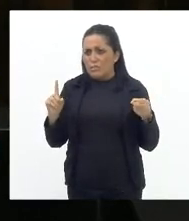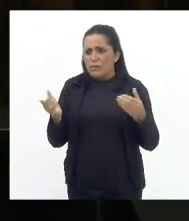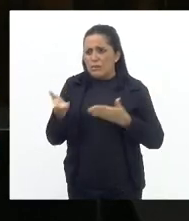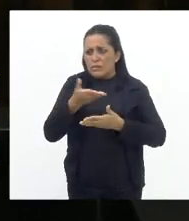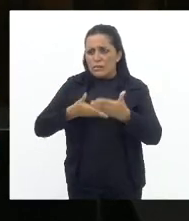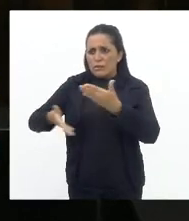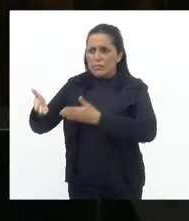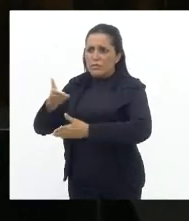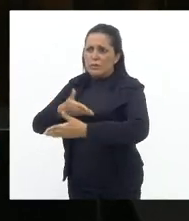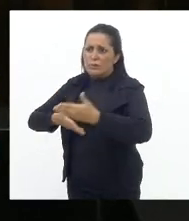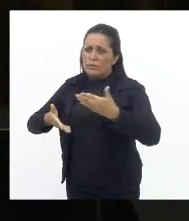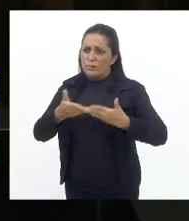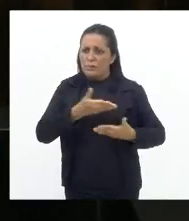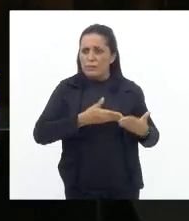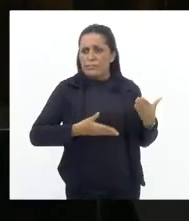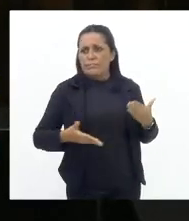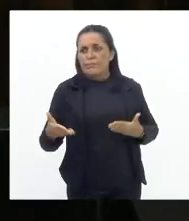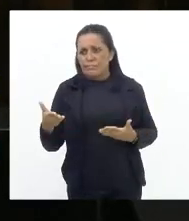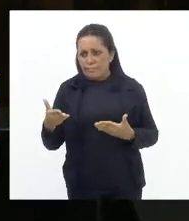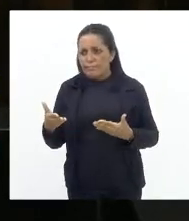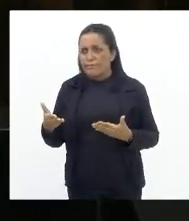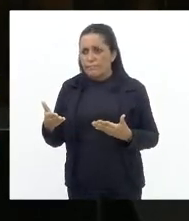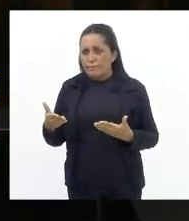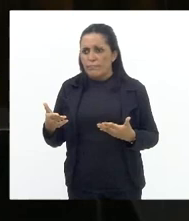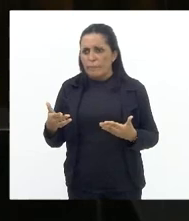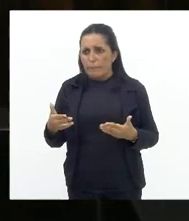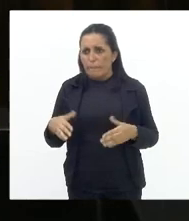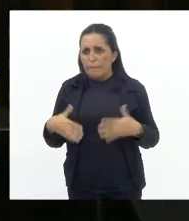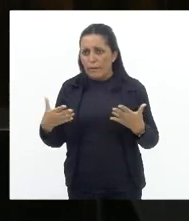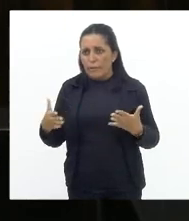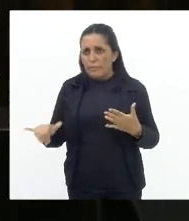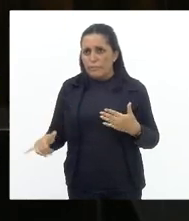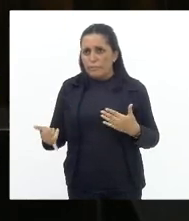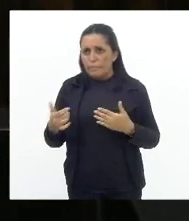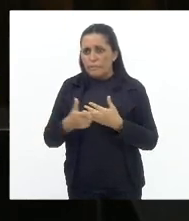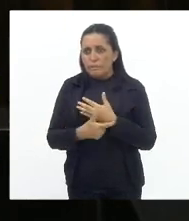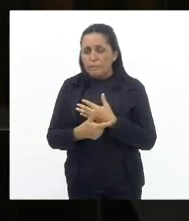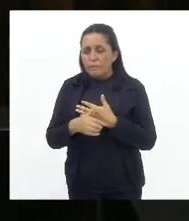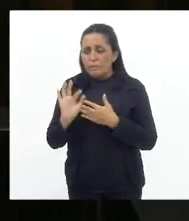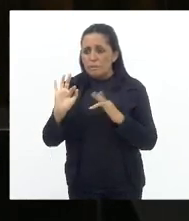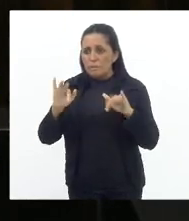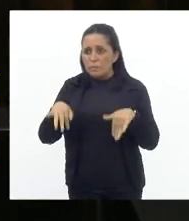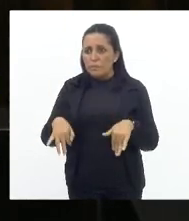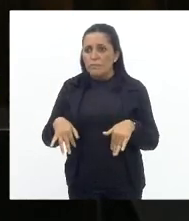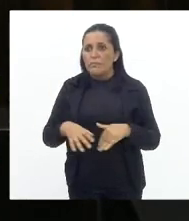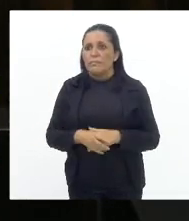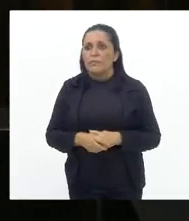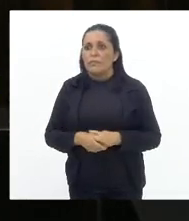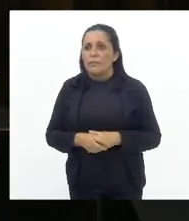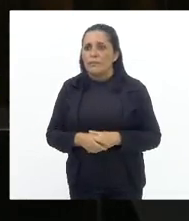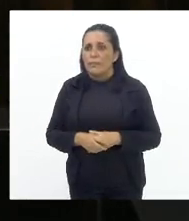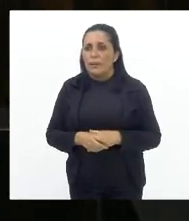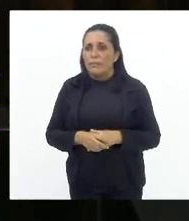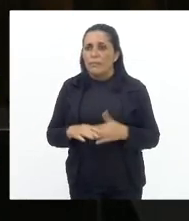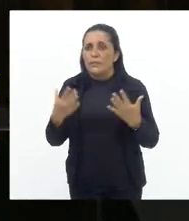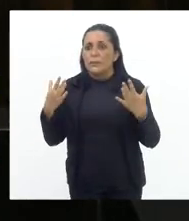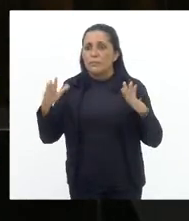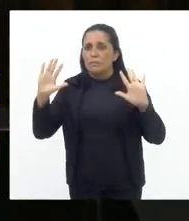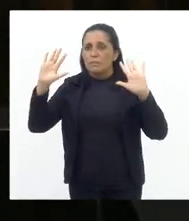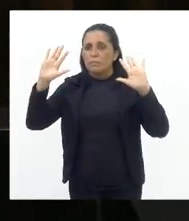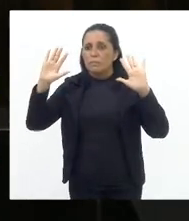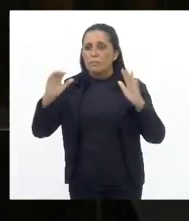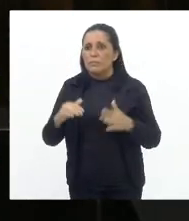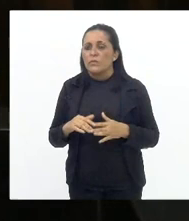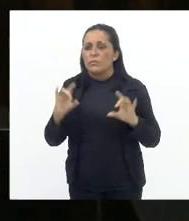harmônicos entre si então aproveitam esse momento final para dar uma saudação